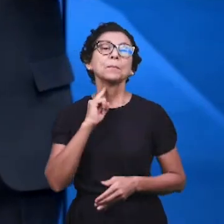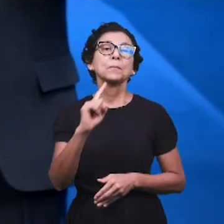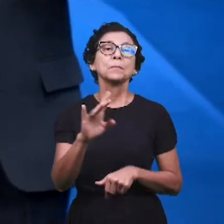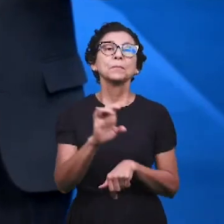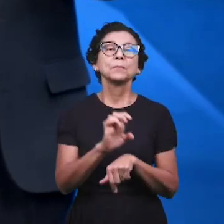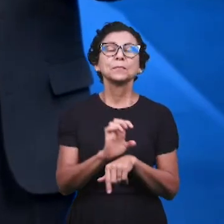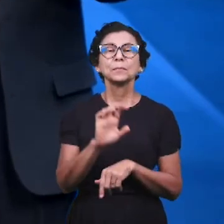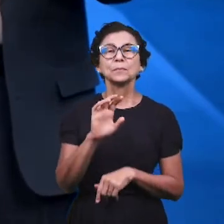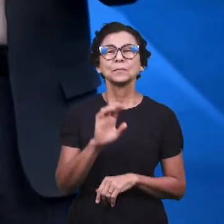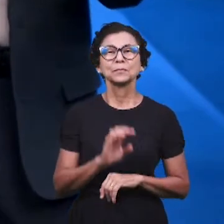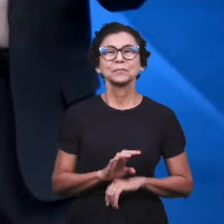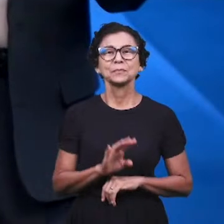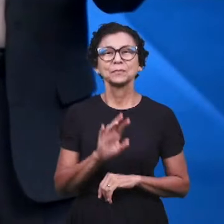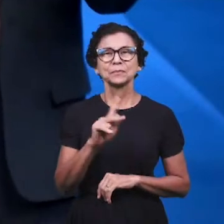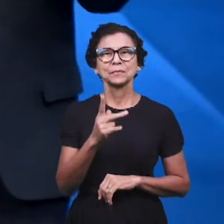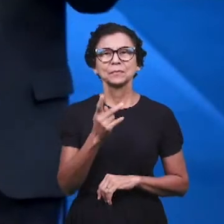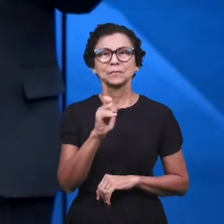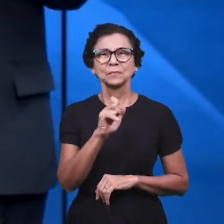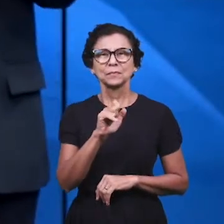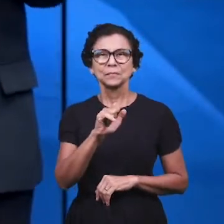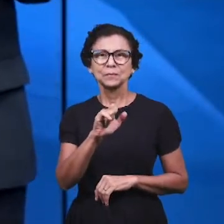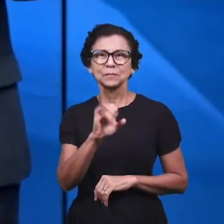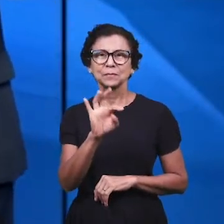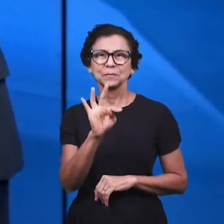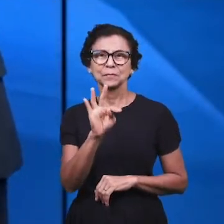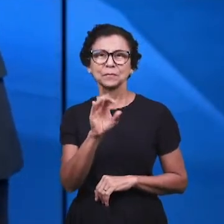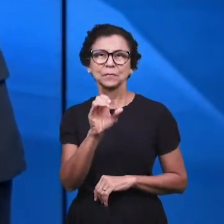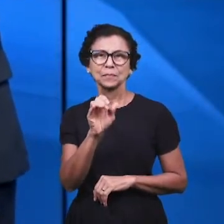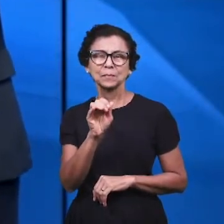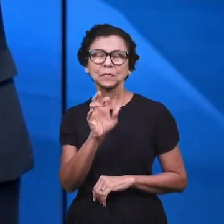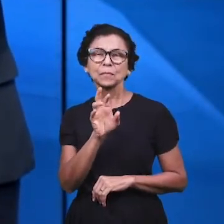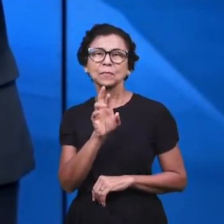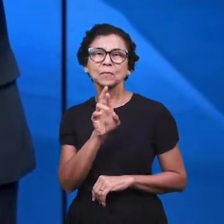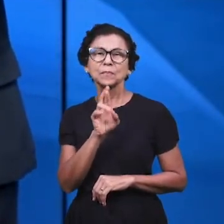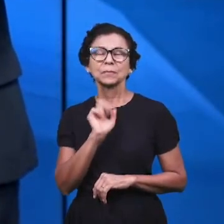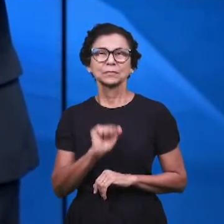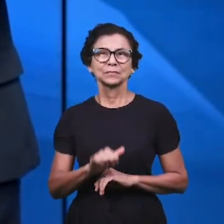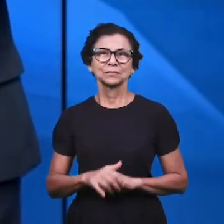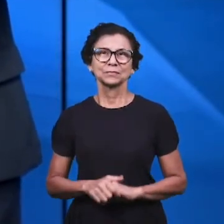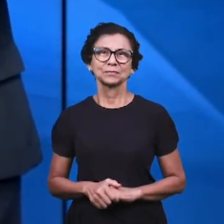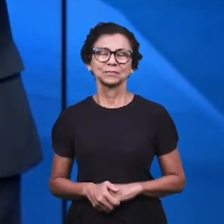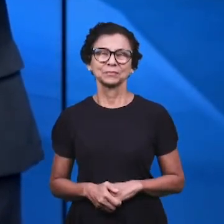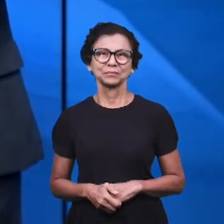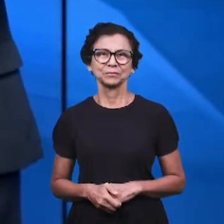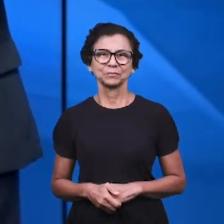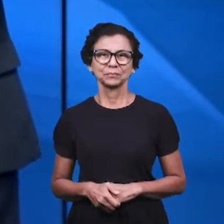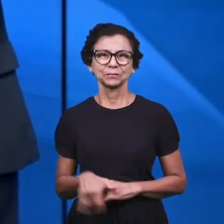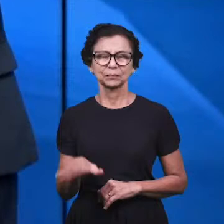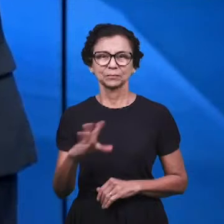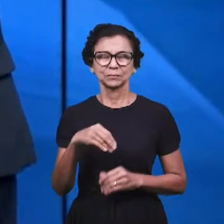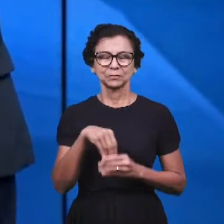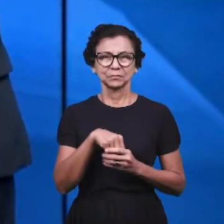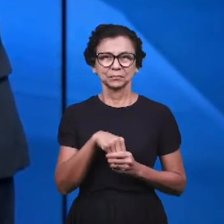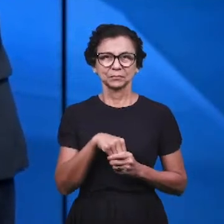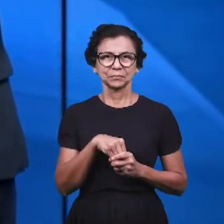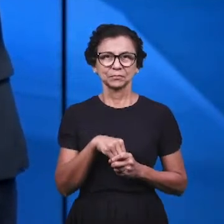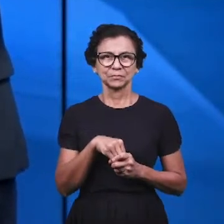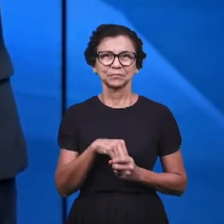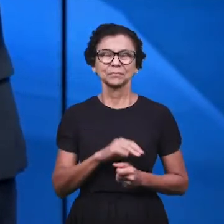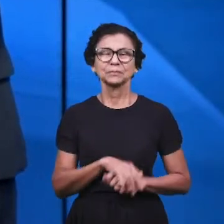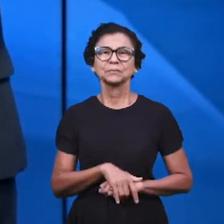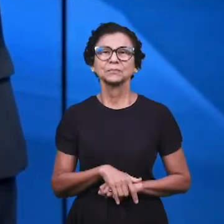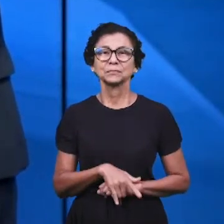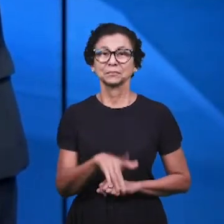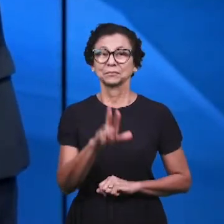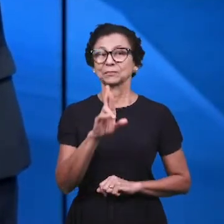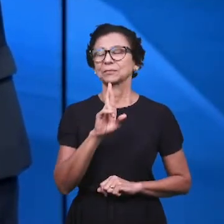Heitor Ramos. O Heitor Ramos é da nossa igreja lá em Abadia dos Dourados, em Minas Gerais. Ele vai dar